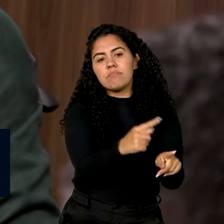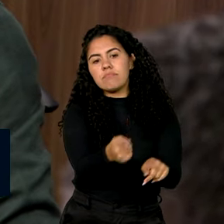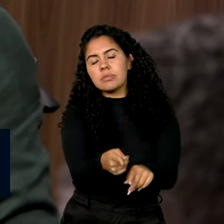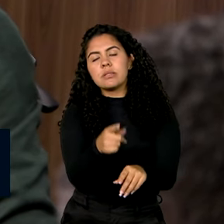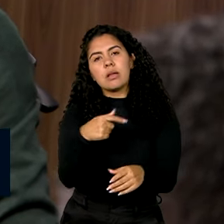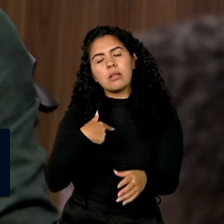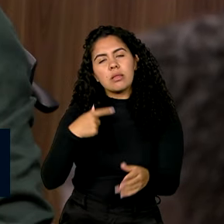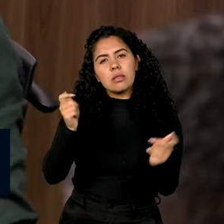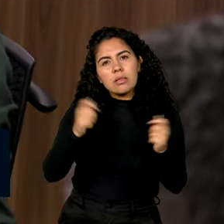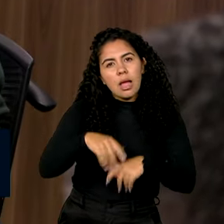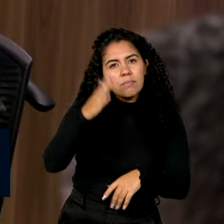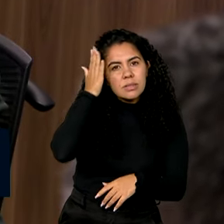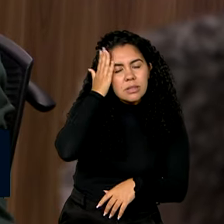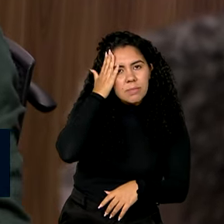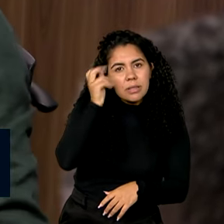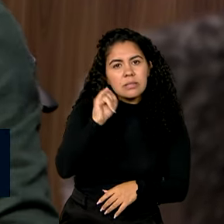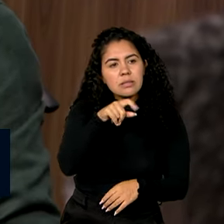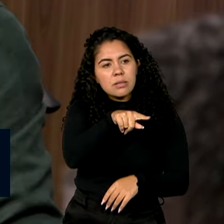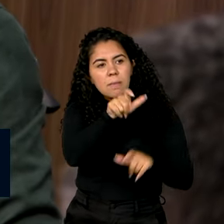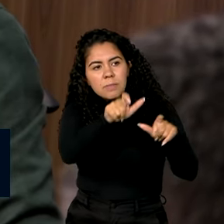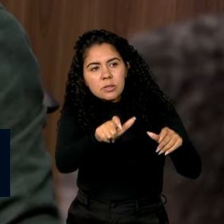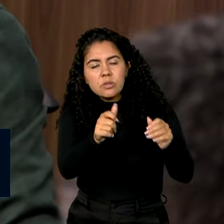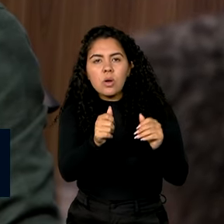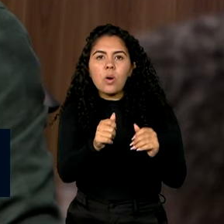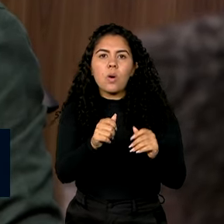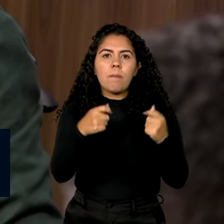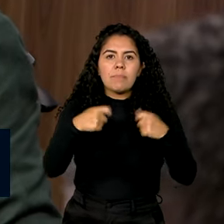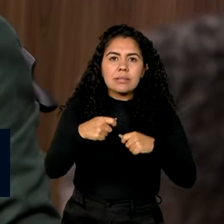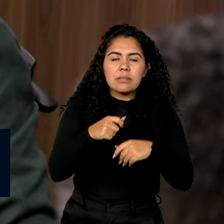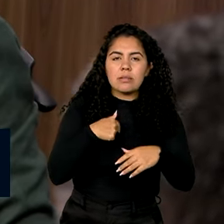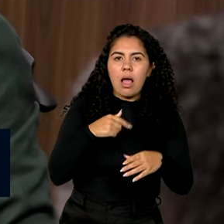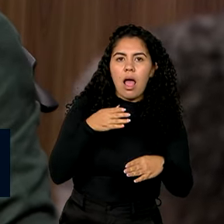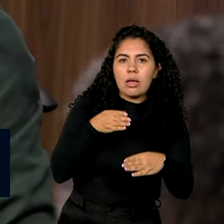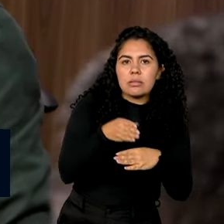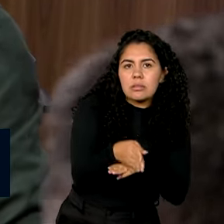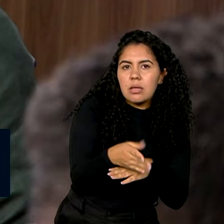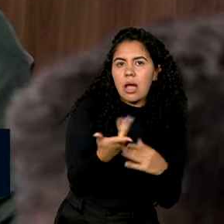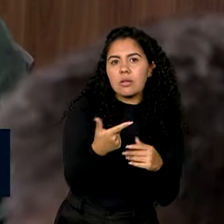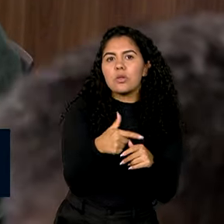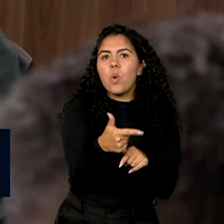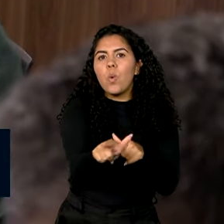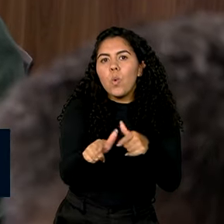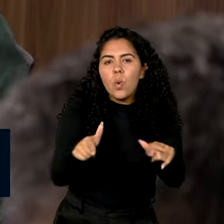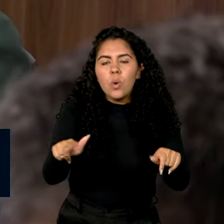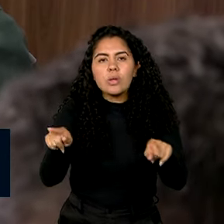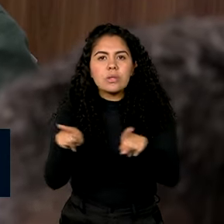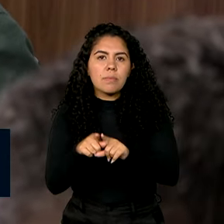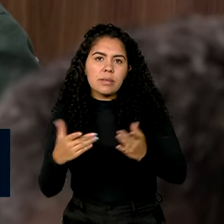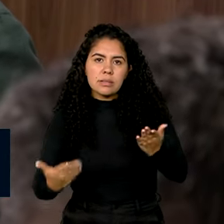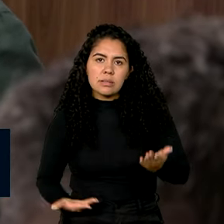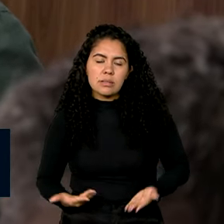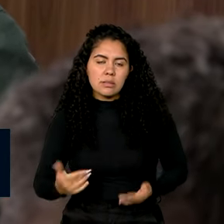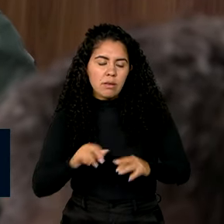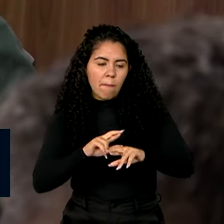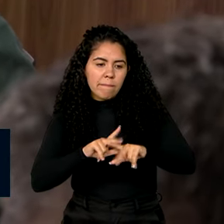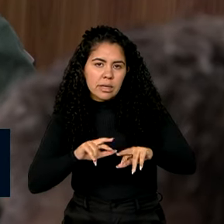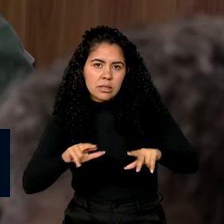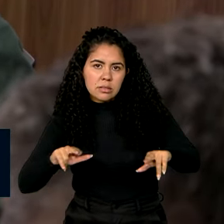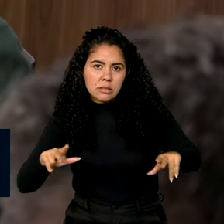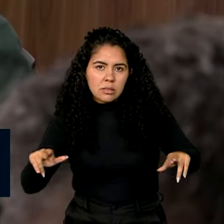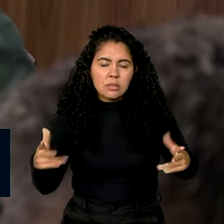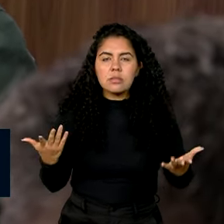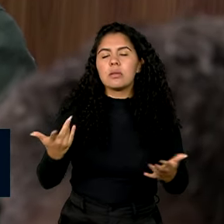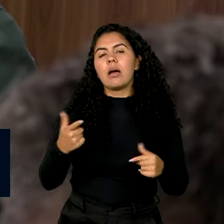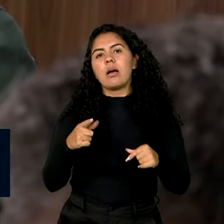pessoa com deficiência precisa do acesso no centro dia eu preciso fazer o acompanhamento nos serviços domic eu consigo fazer o acompanhamento nos